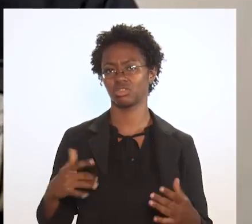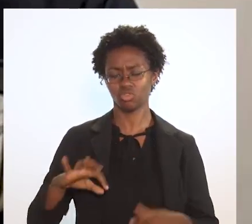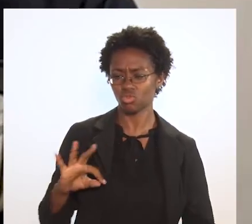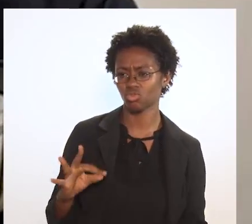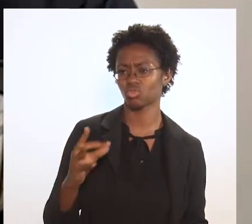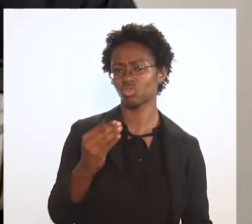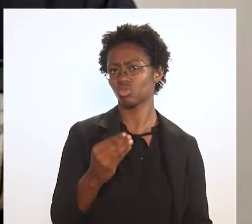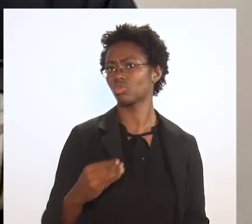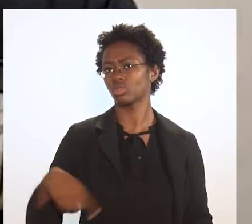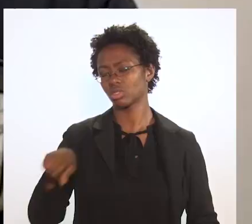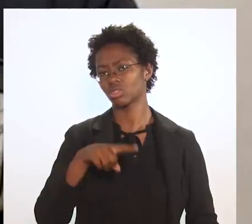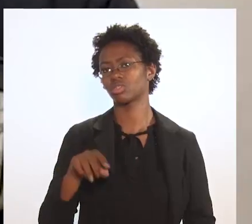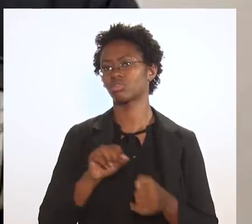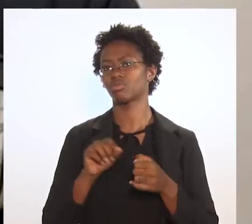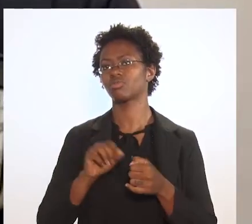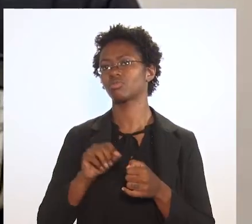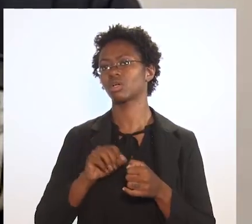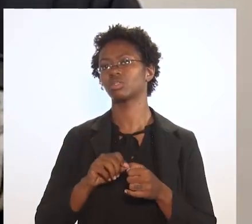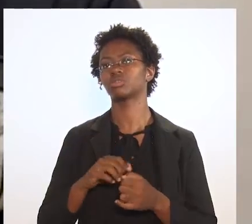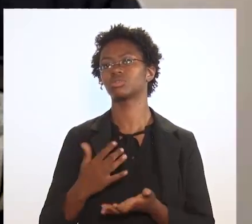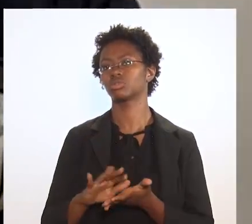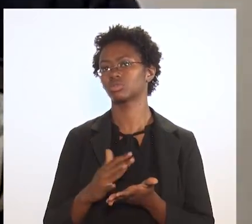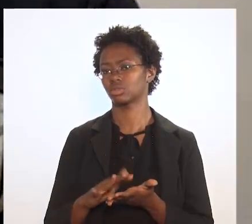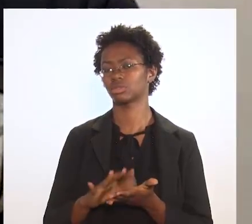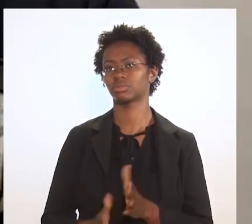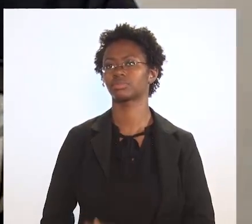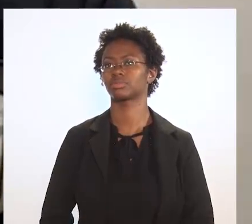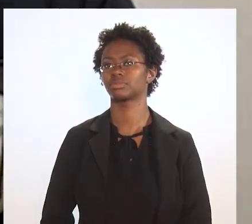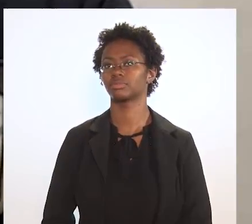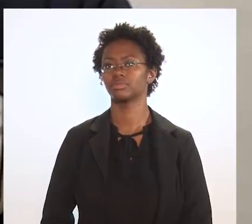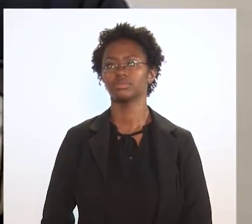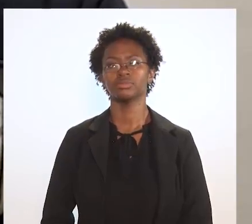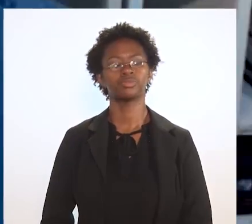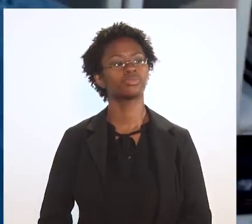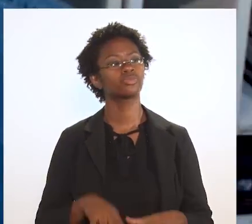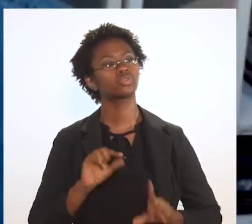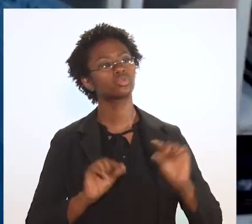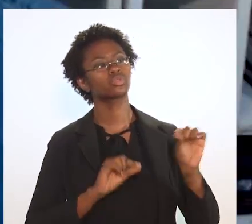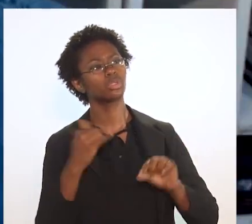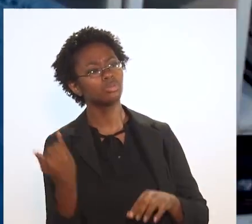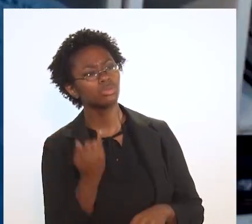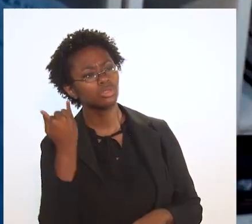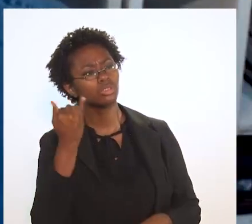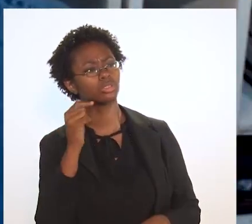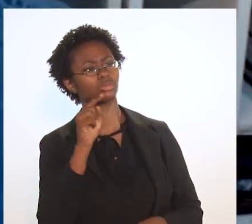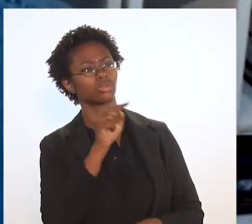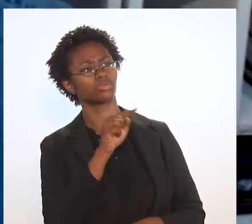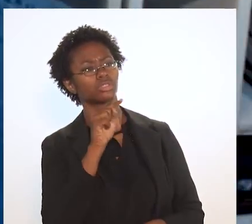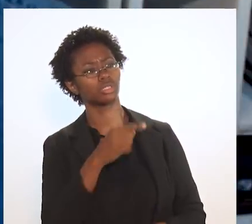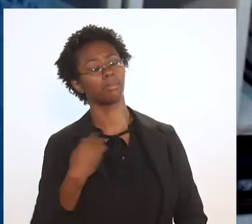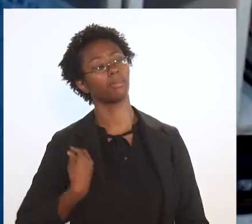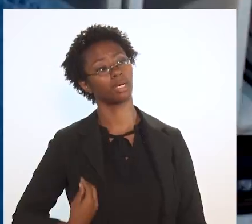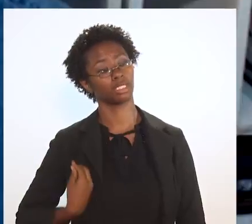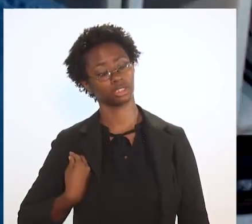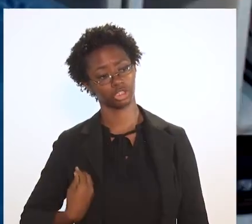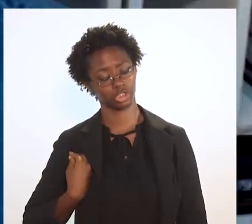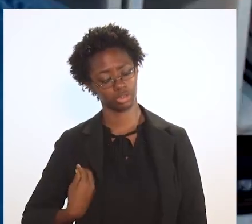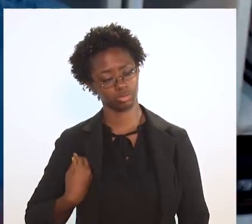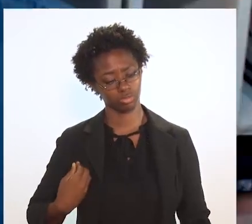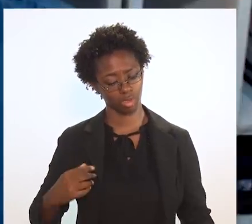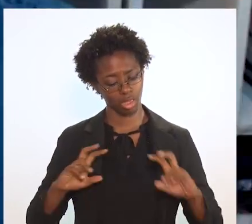esses instrumentos aí que a gente executa no samba. E qual foi a importância para você de